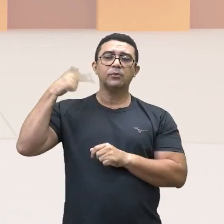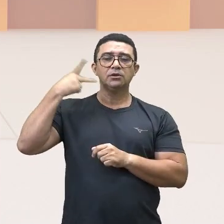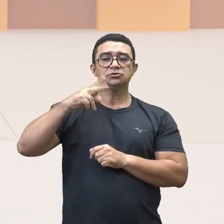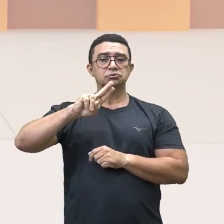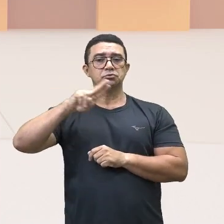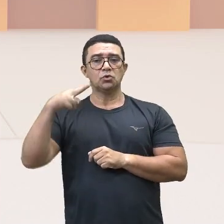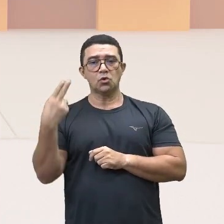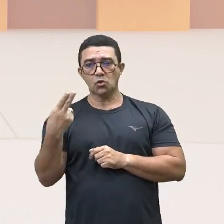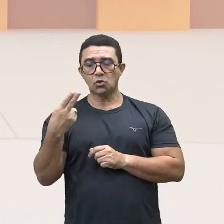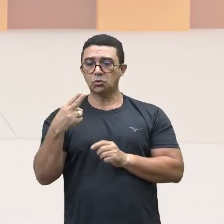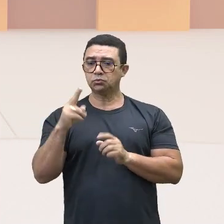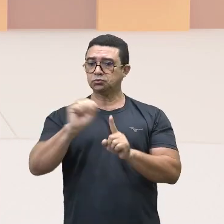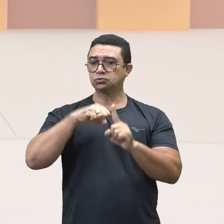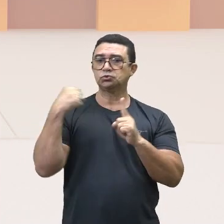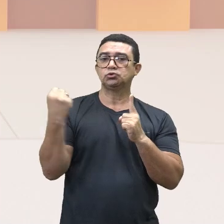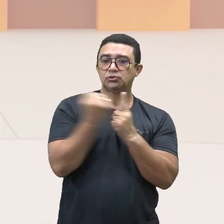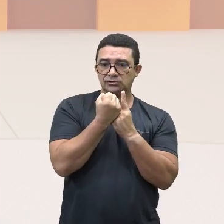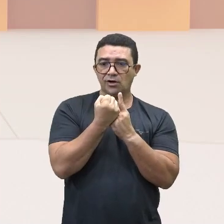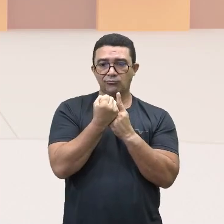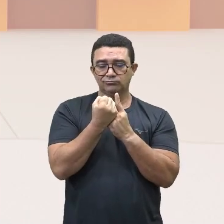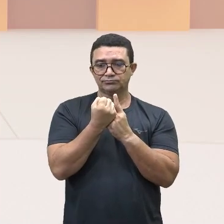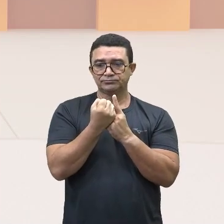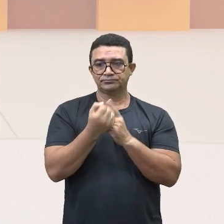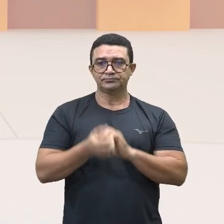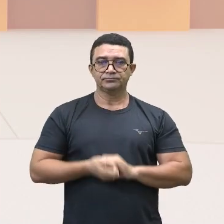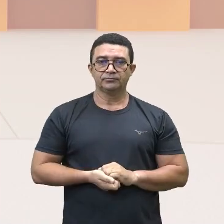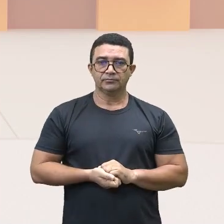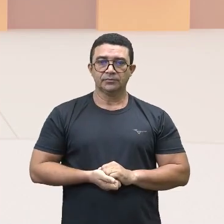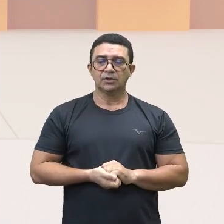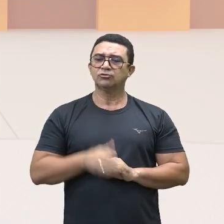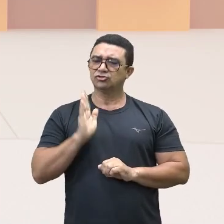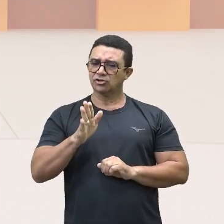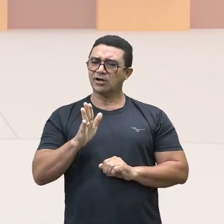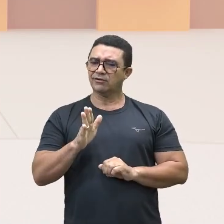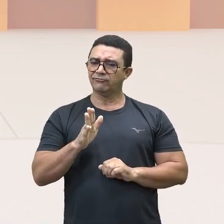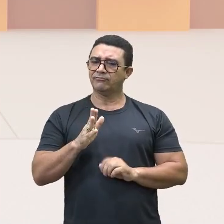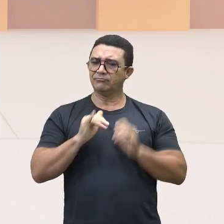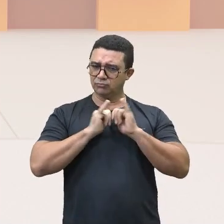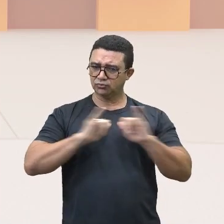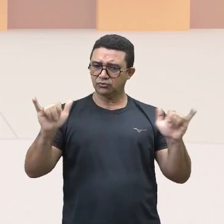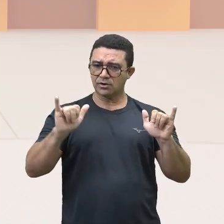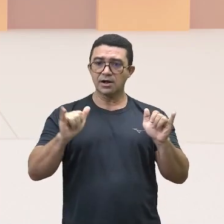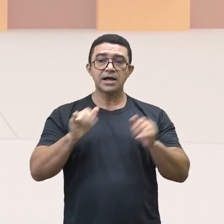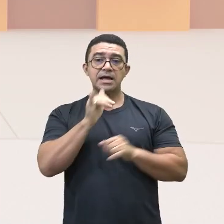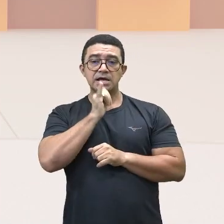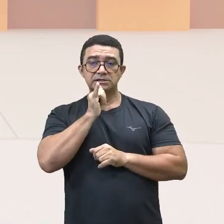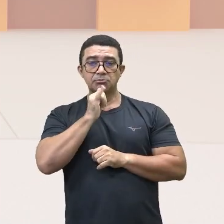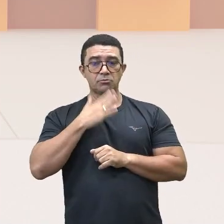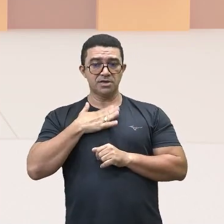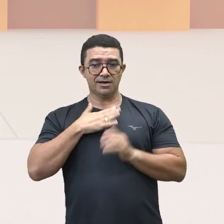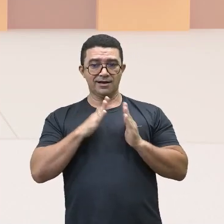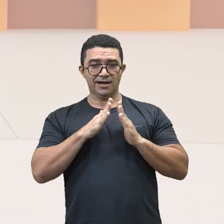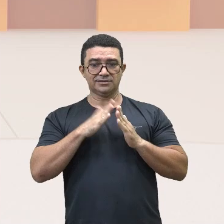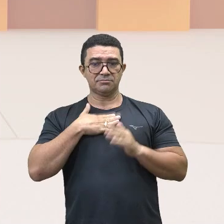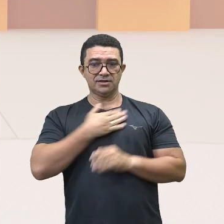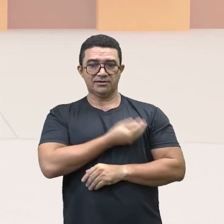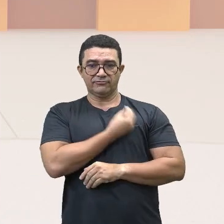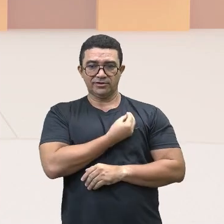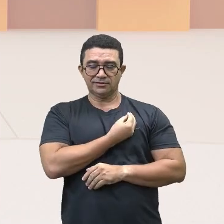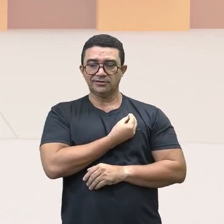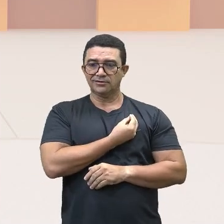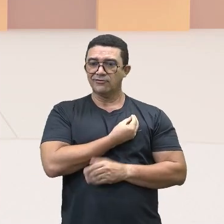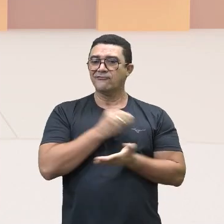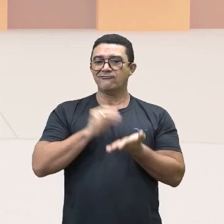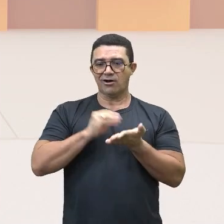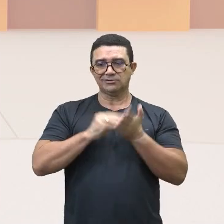problema social a ser enfrentado. Já demos exemplo aqui, por exemplo, do Minha Casa Minha Vida, déficit